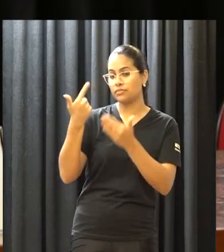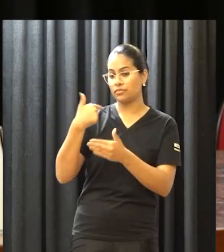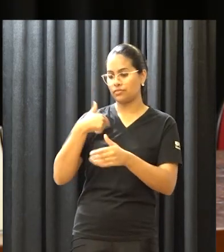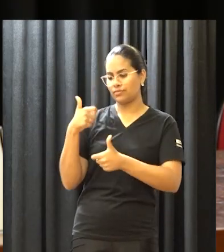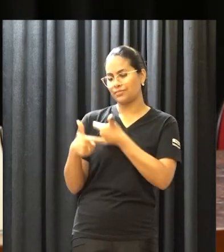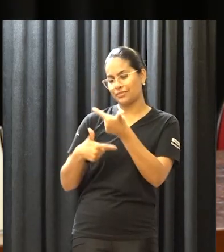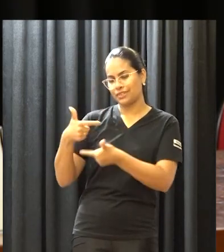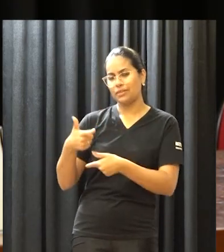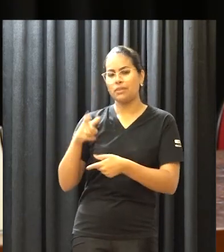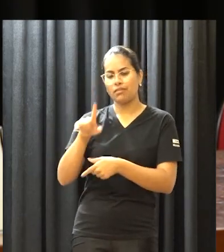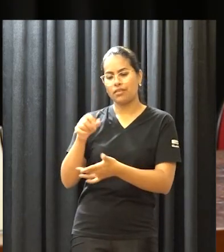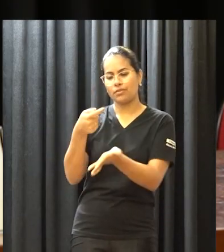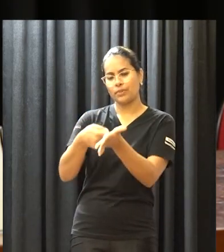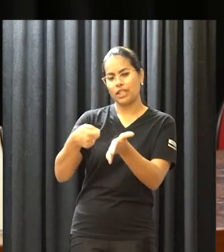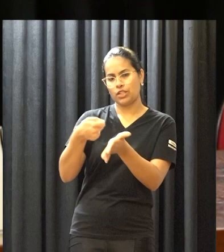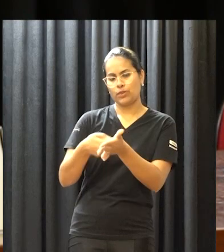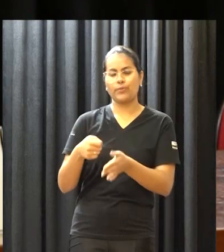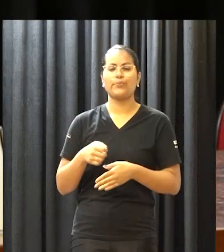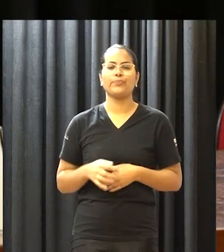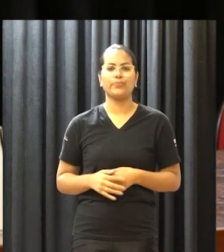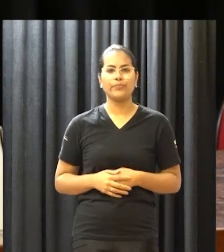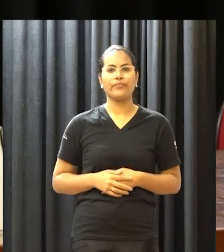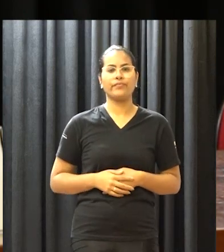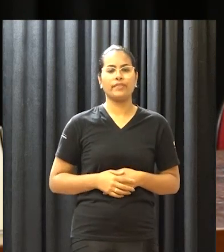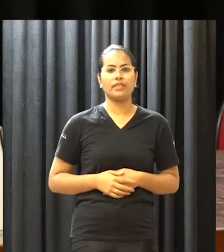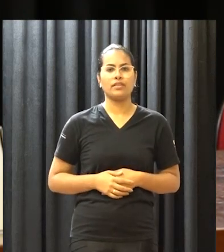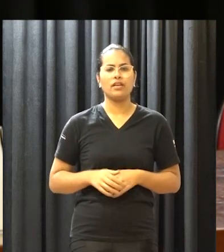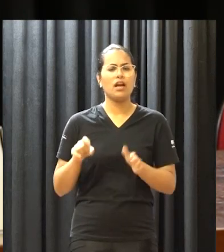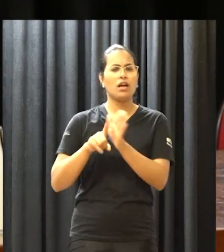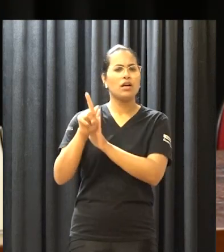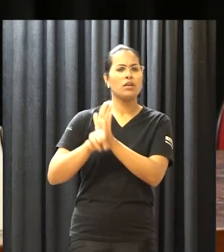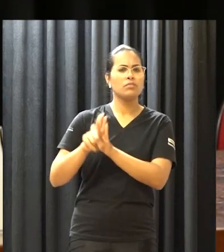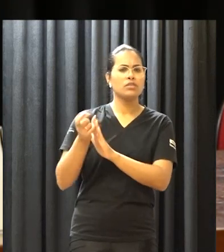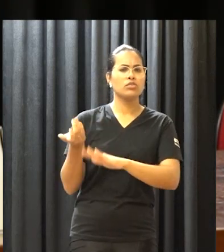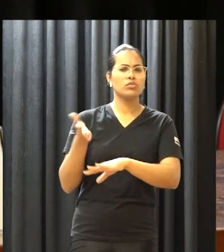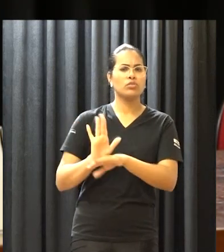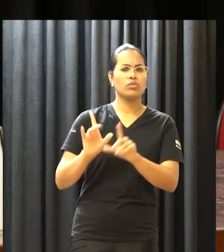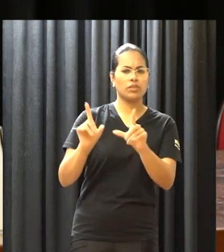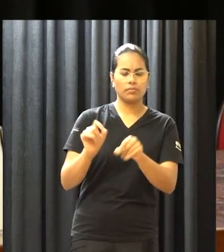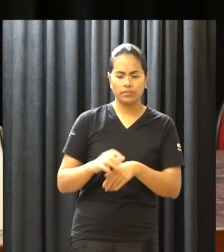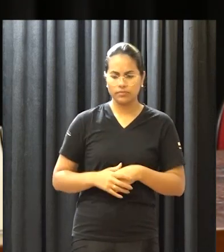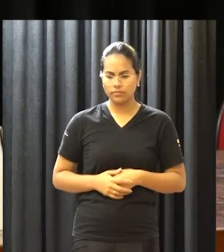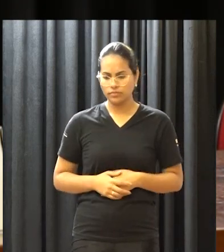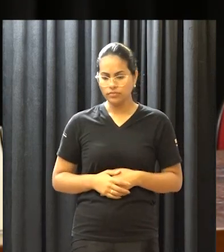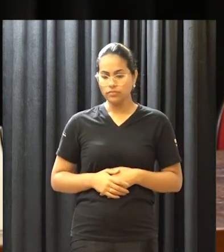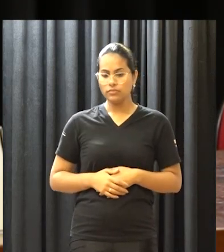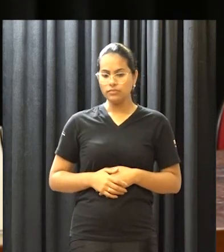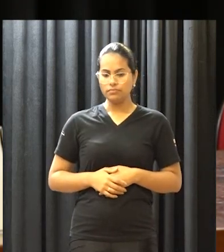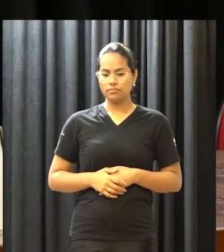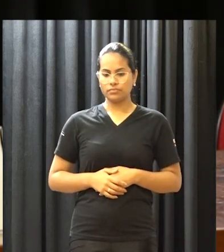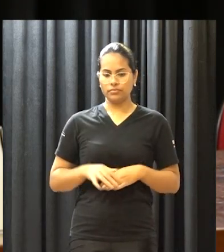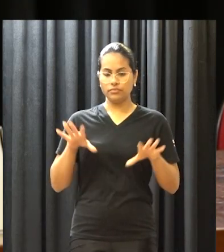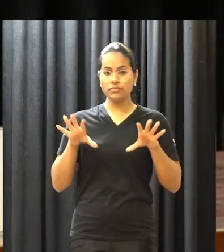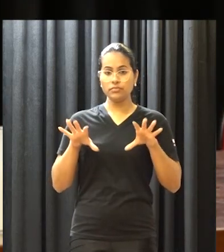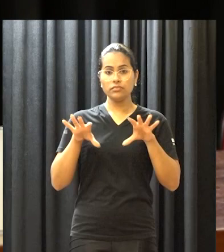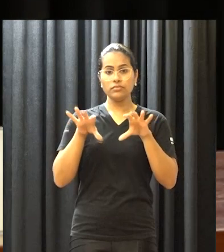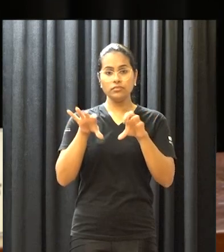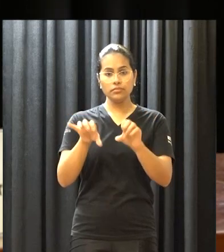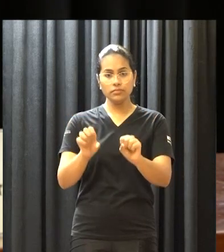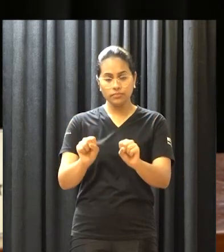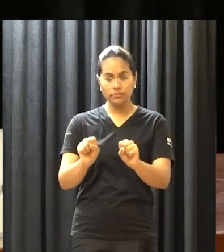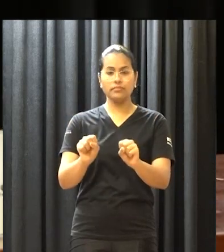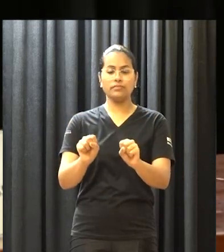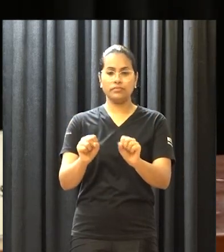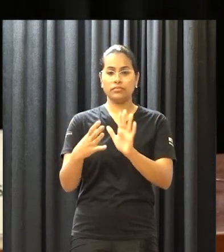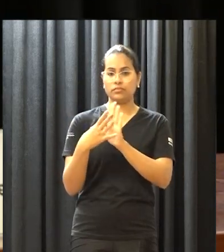resultados mostram que a disciplina contribuiu para a apropriação do modelo social da deficiência e